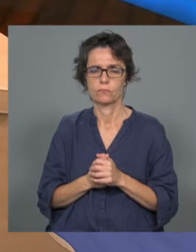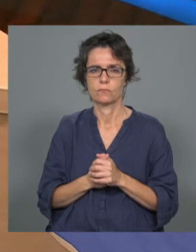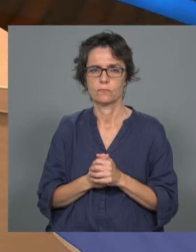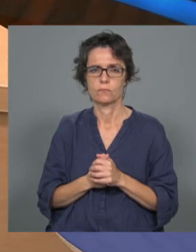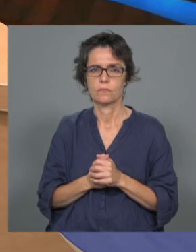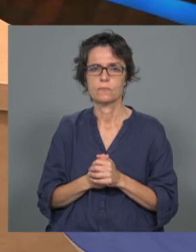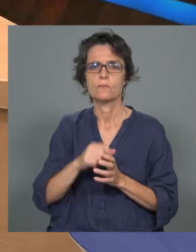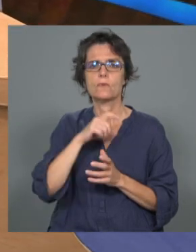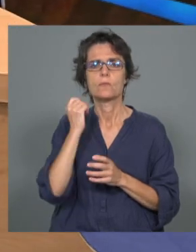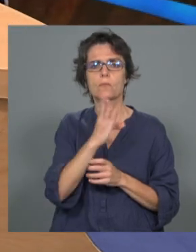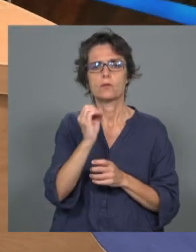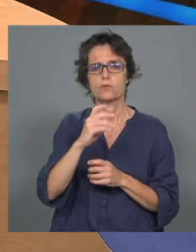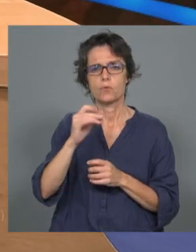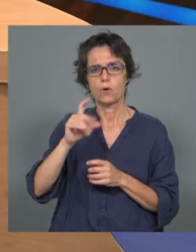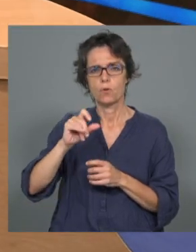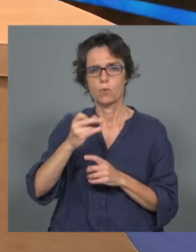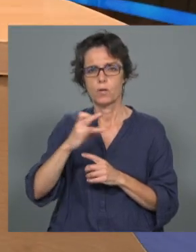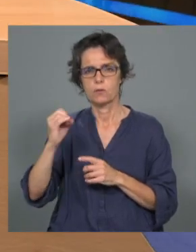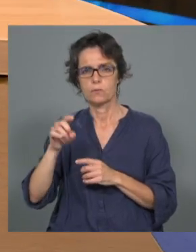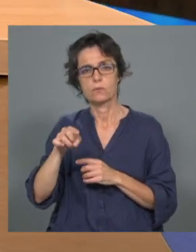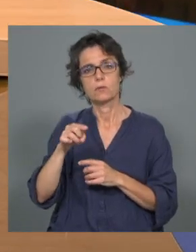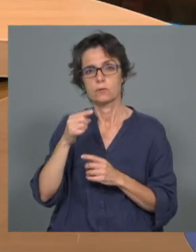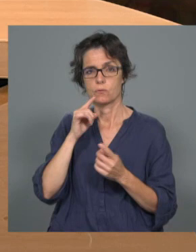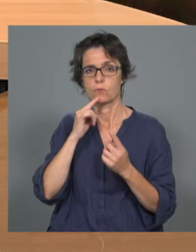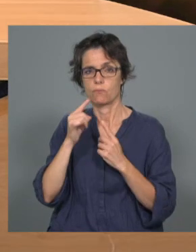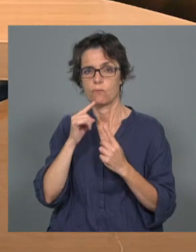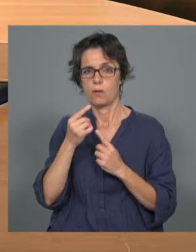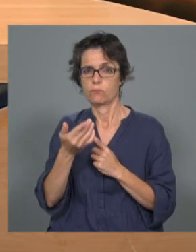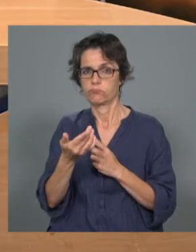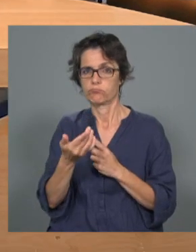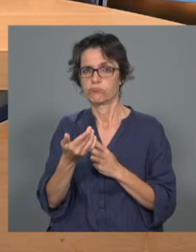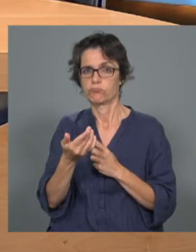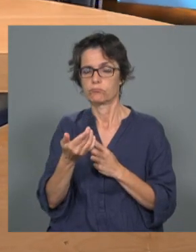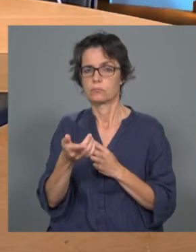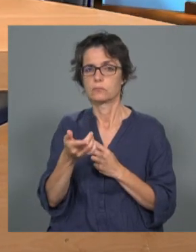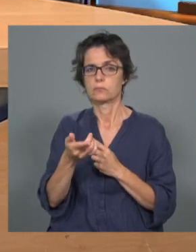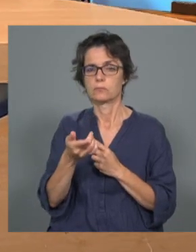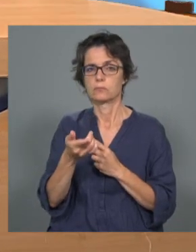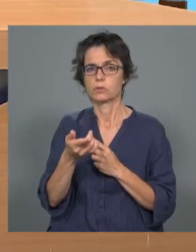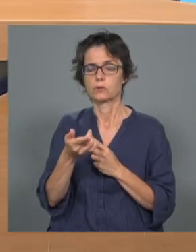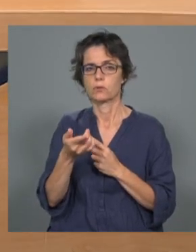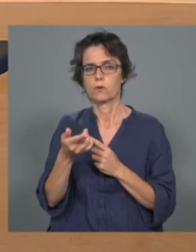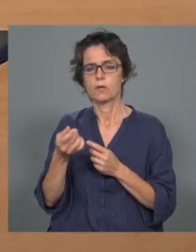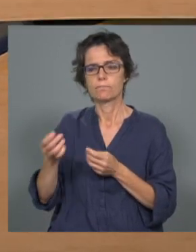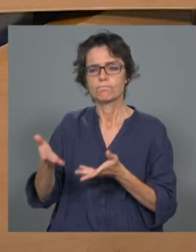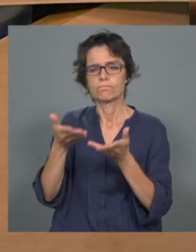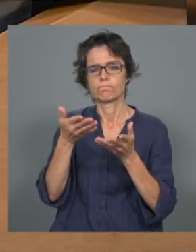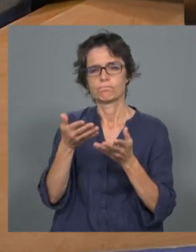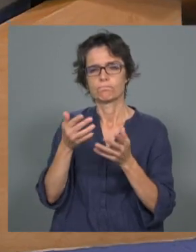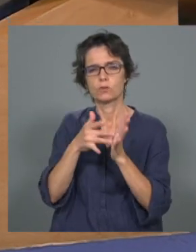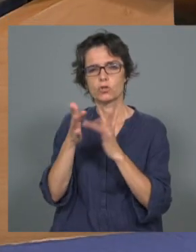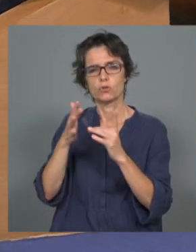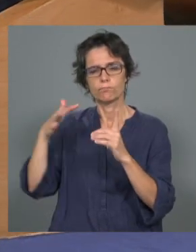Padre João Lourenço, de facto aqui um diálogo que implica esse seguimento de uma forma muito